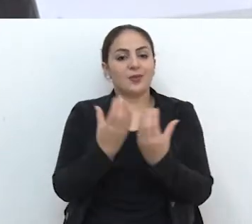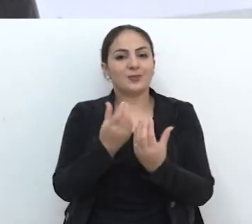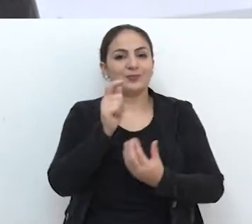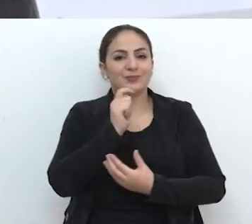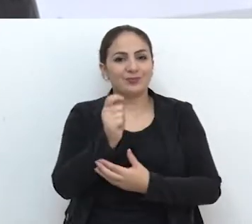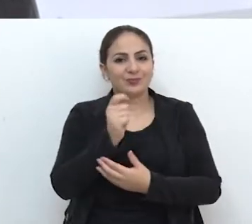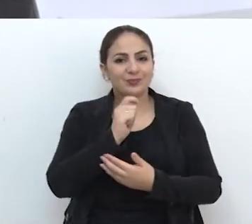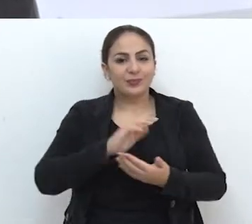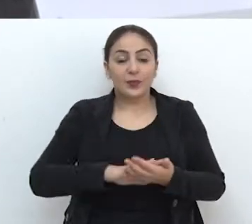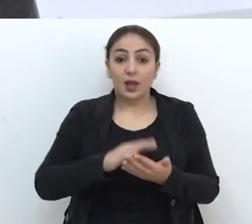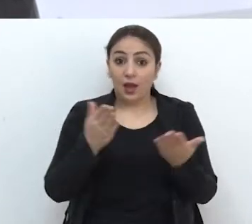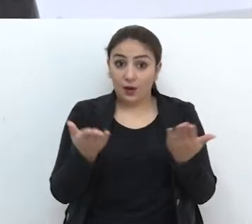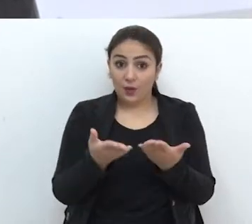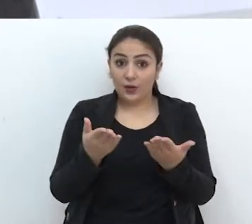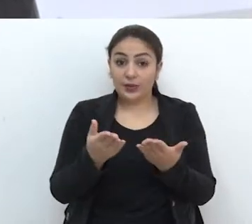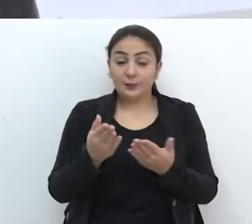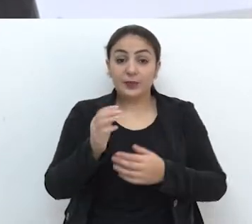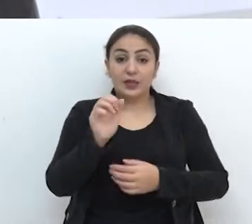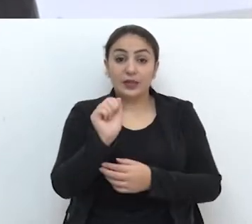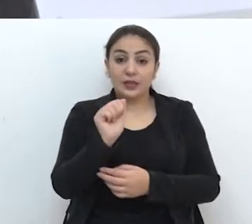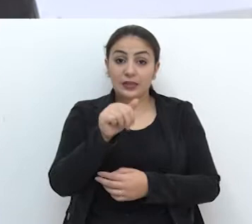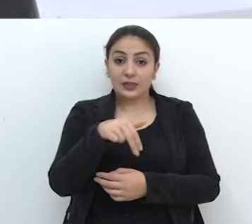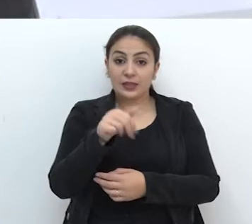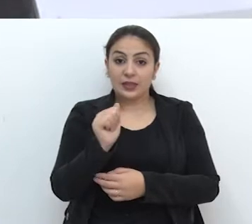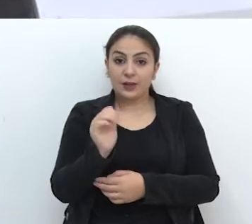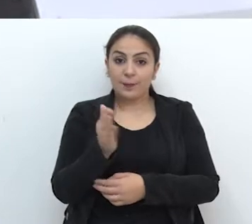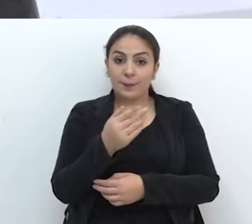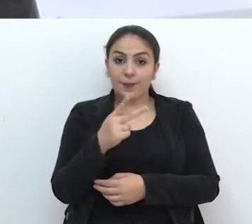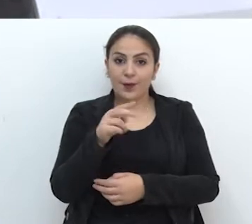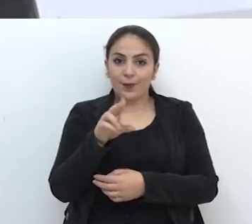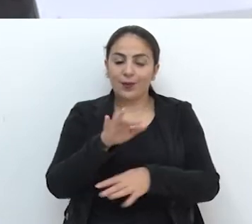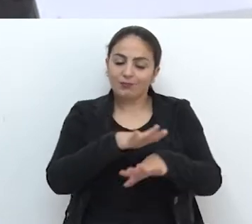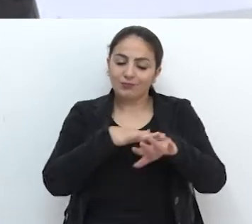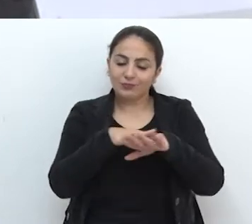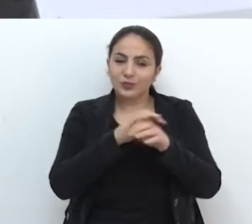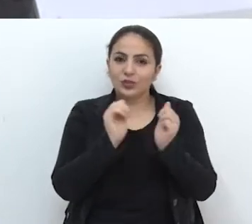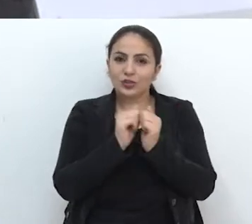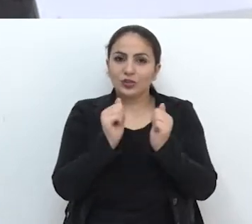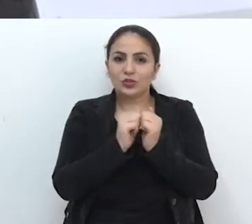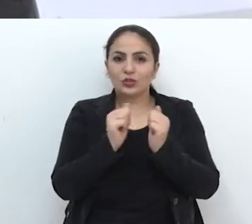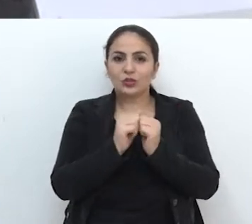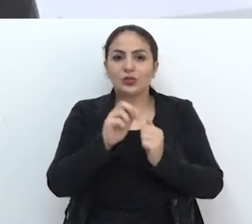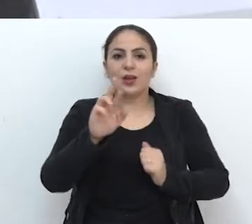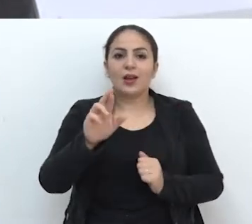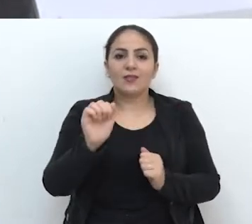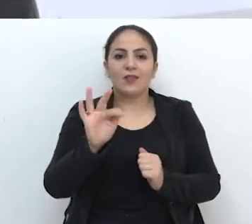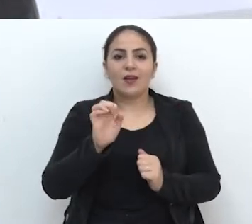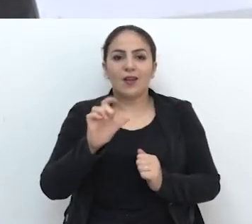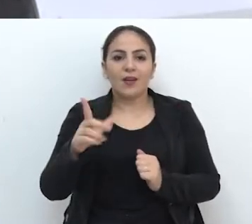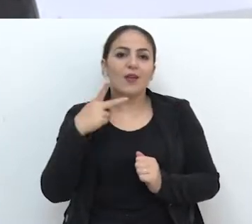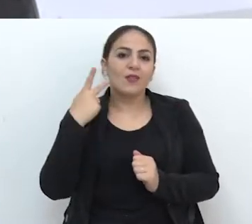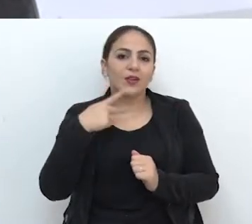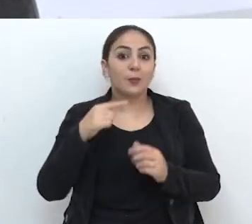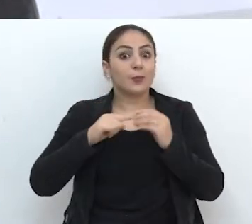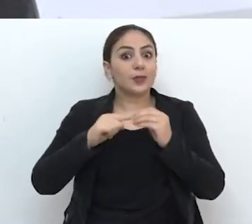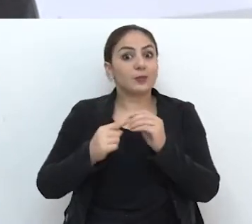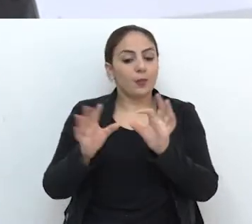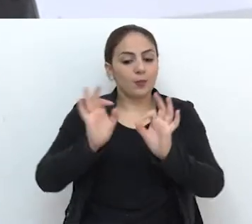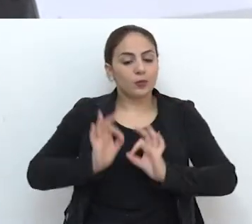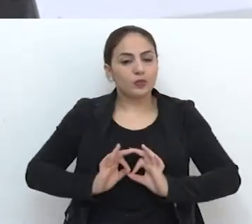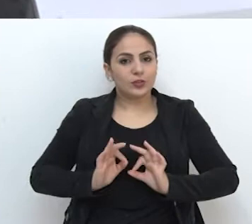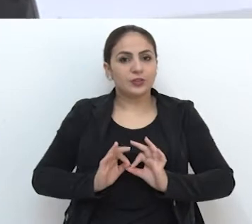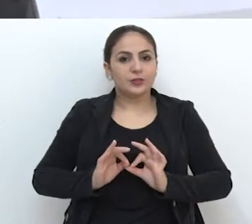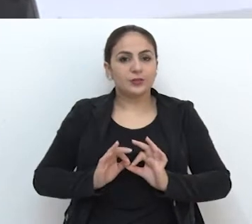Câmara Entrevista. Desta vez, a jornalista Ana Paula Koenemann conversa com o vereador Rafael Colucci sobre seus